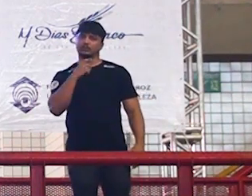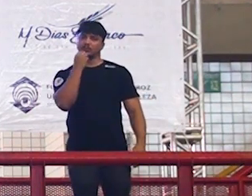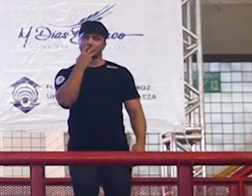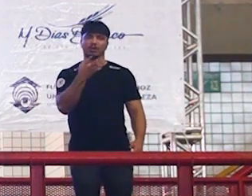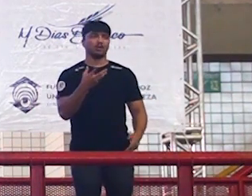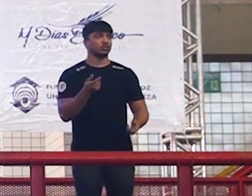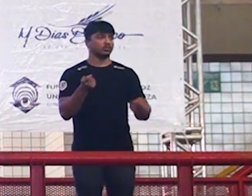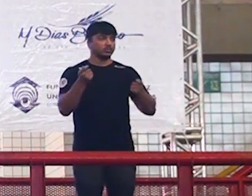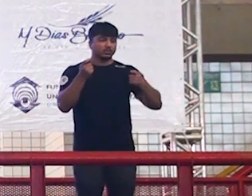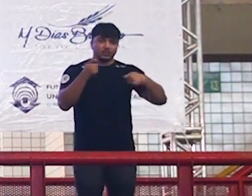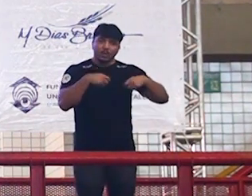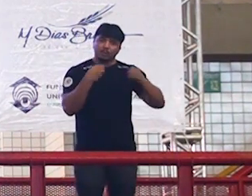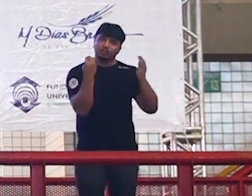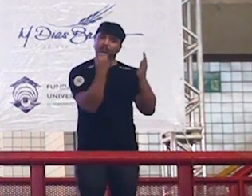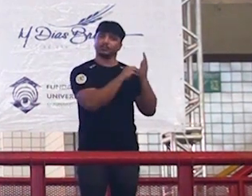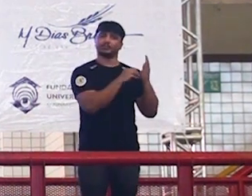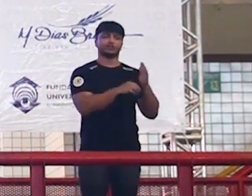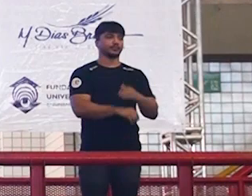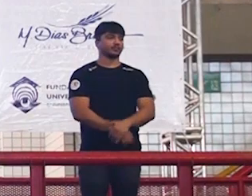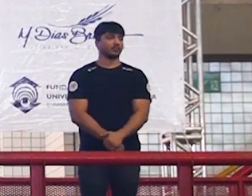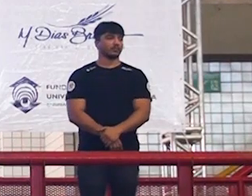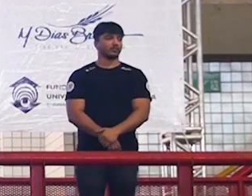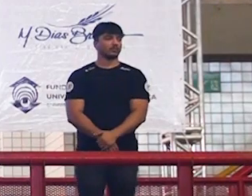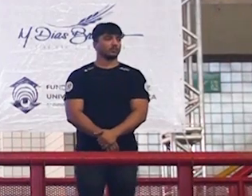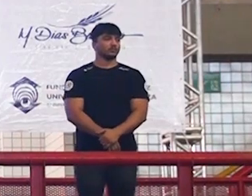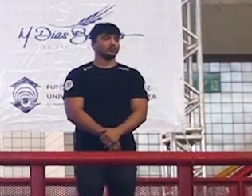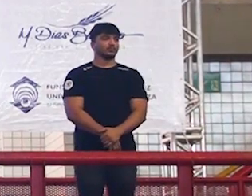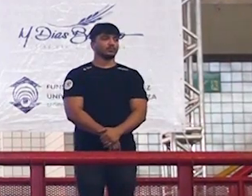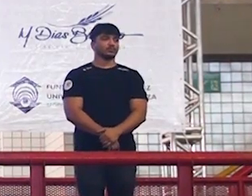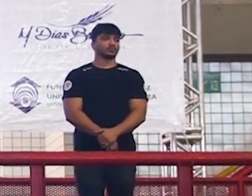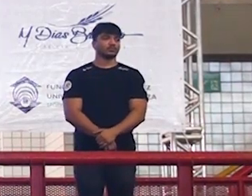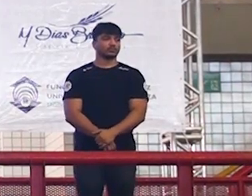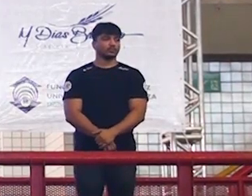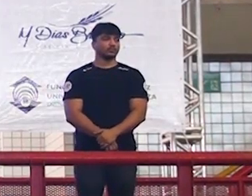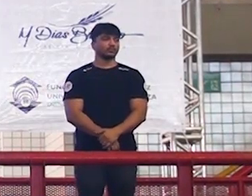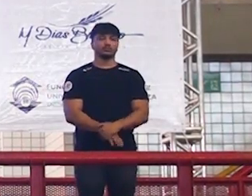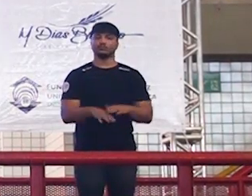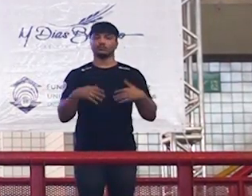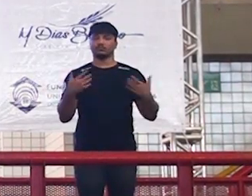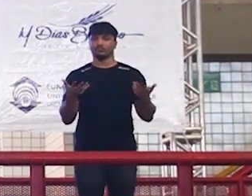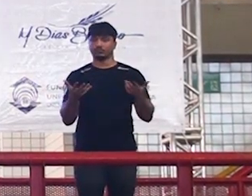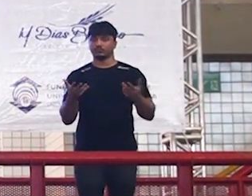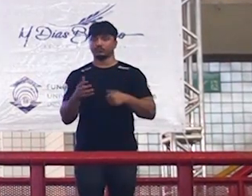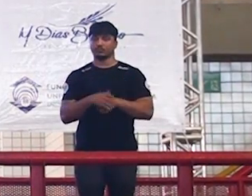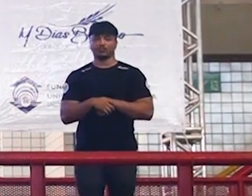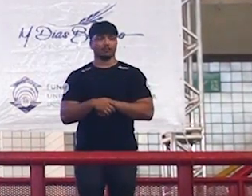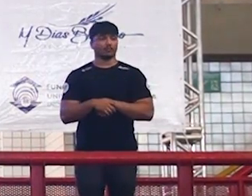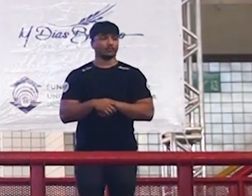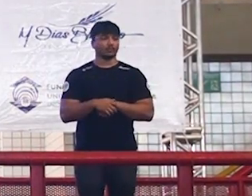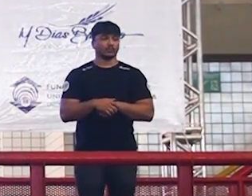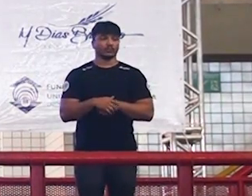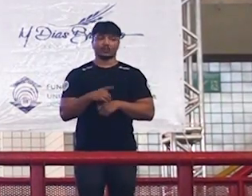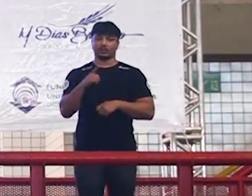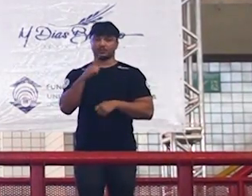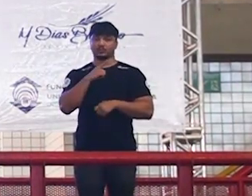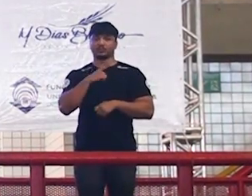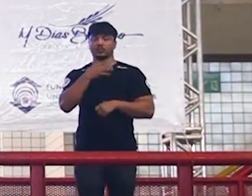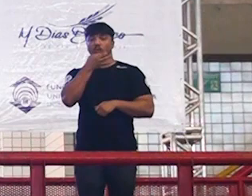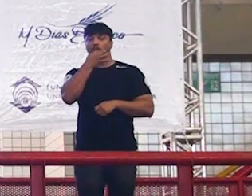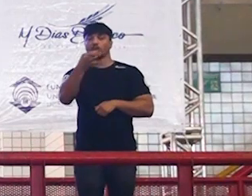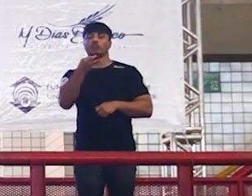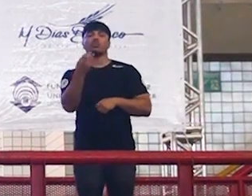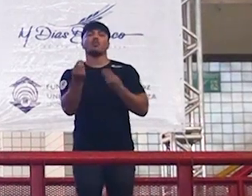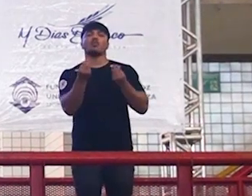Só se consegue repertório com leitura, né? E claro, como eu já tinha dito para você, ó, você tem que saber dar